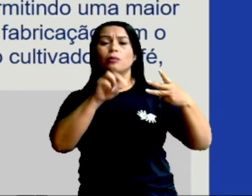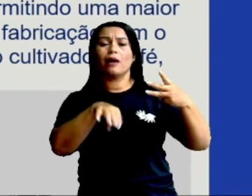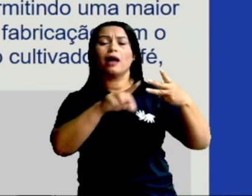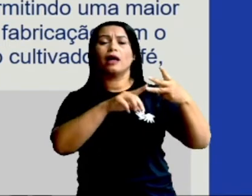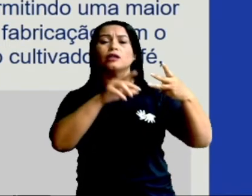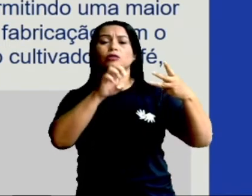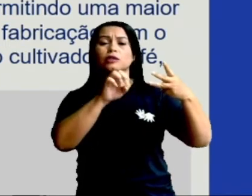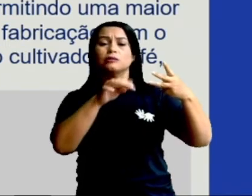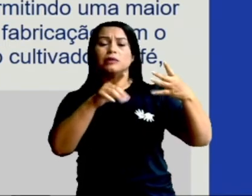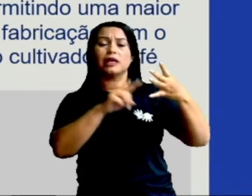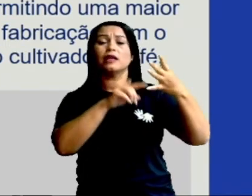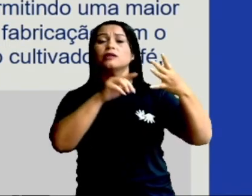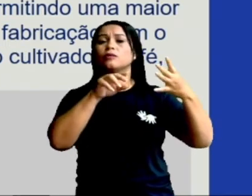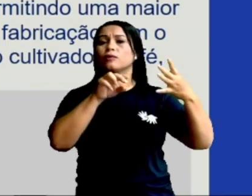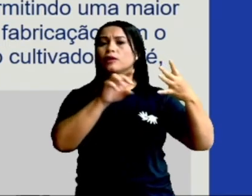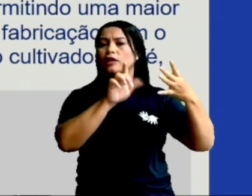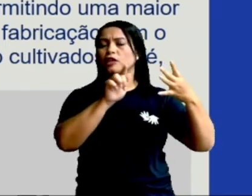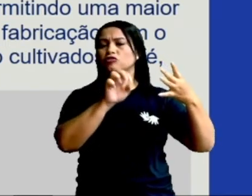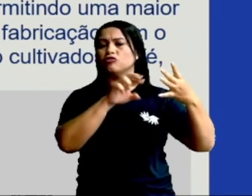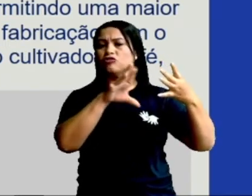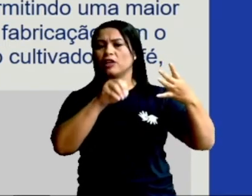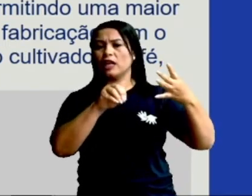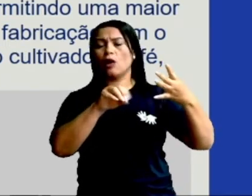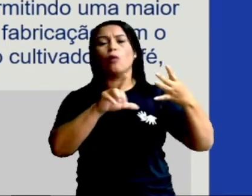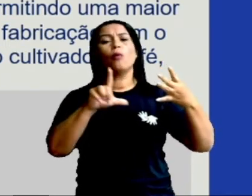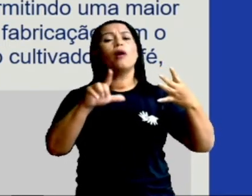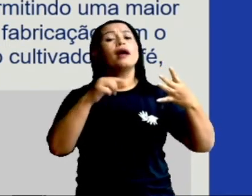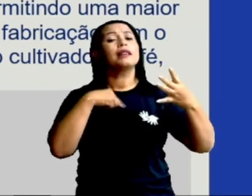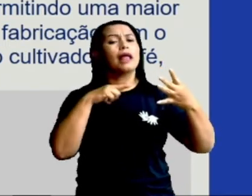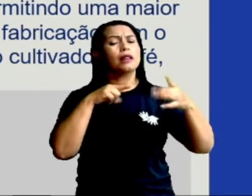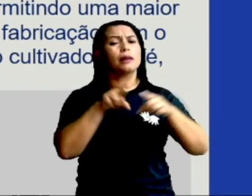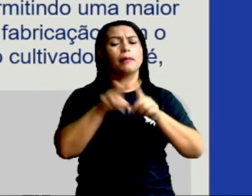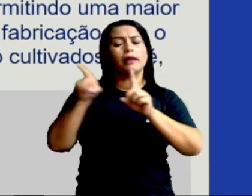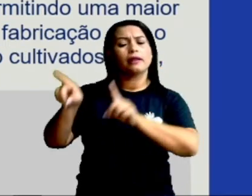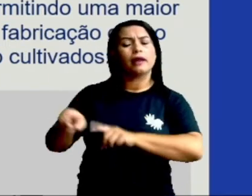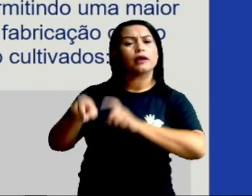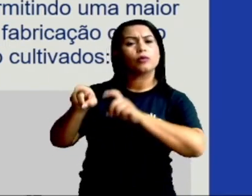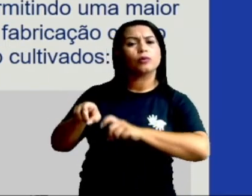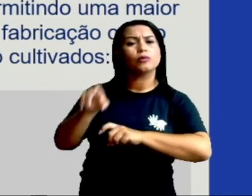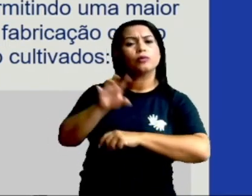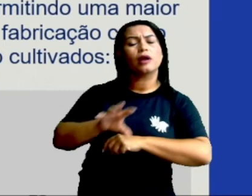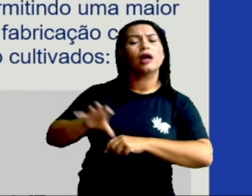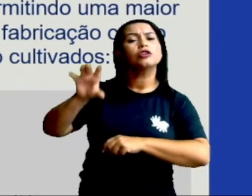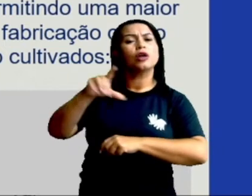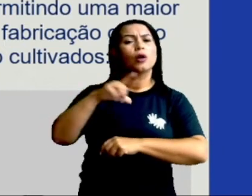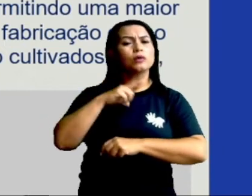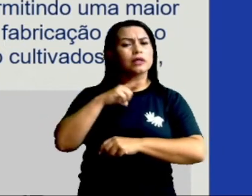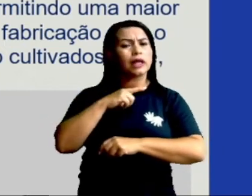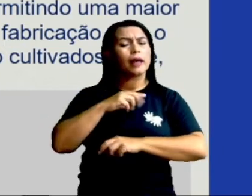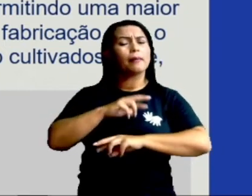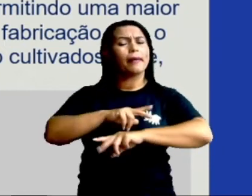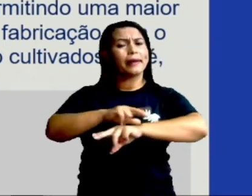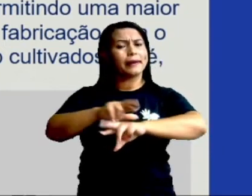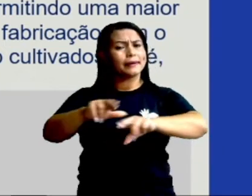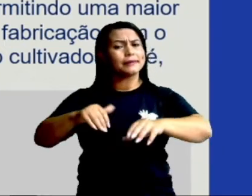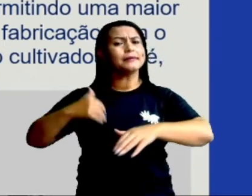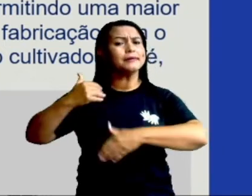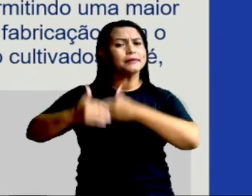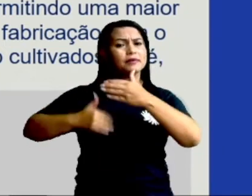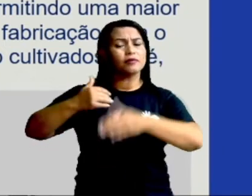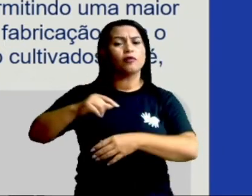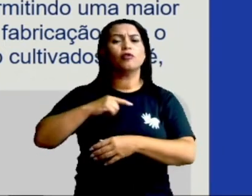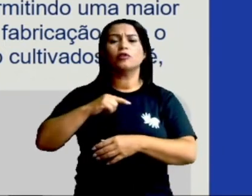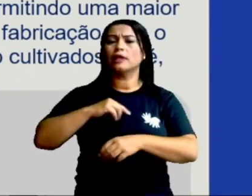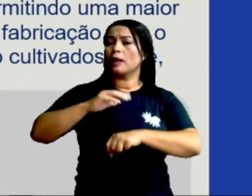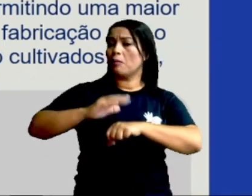espinhaço EA Serra geral na agricultura a região possui uma agricultura bem desenvolvida